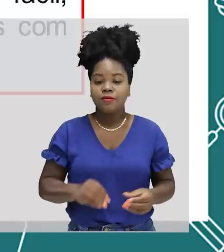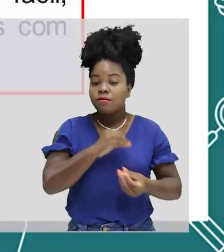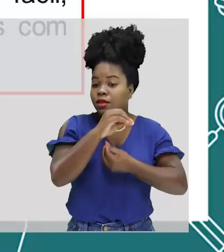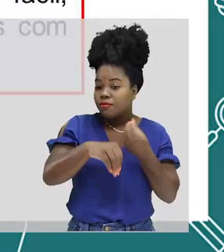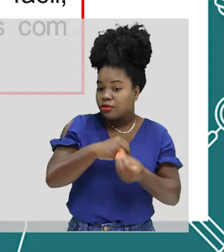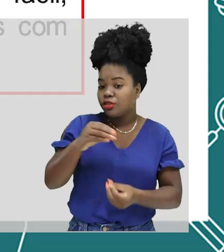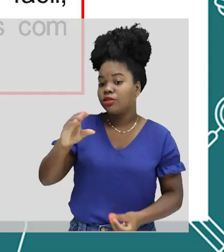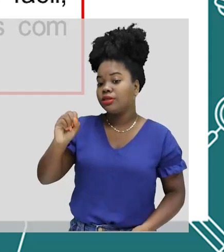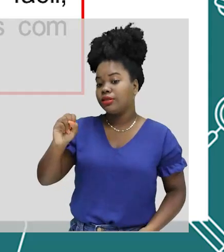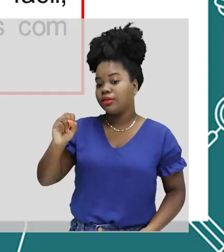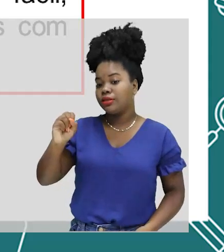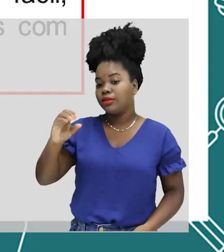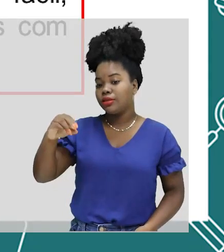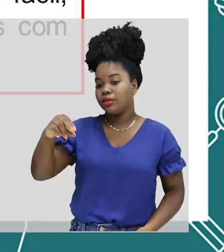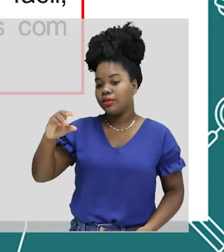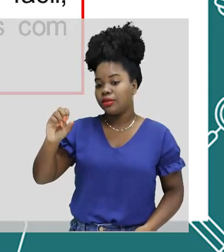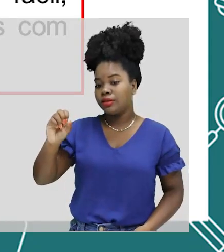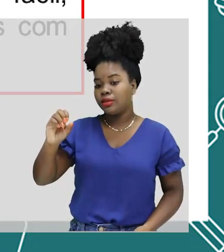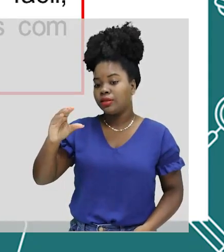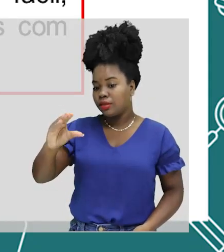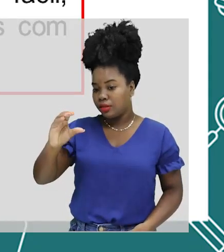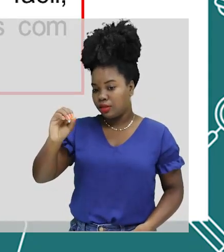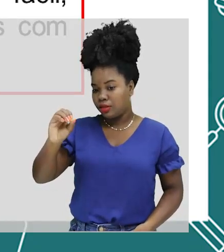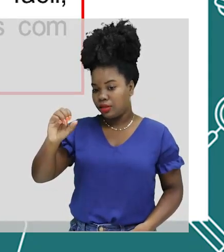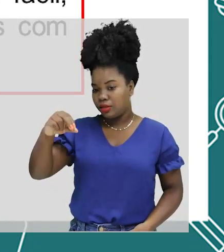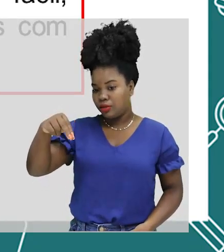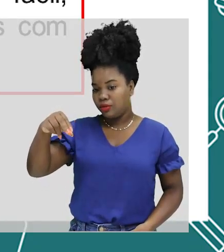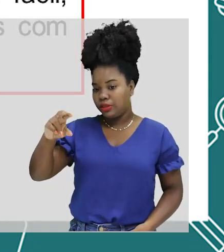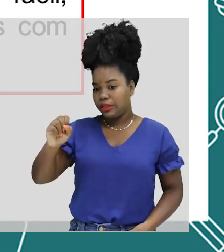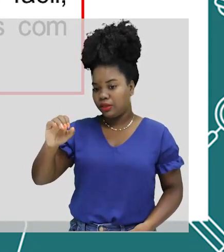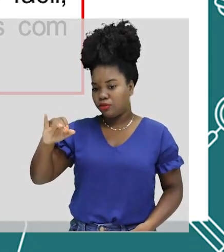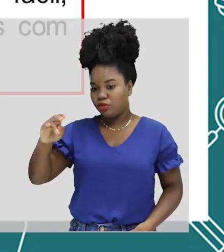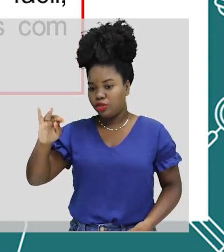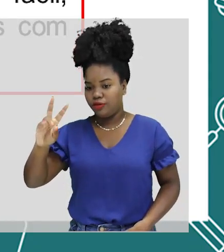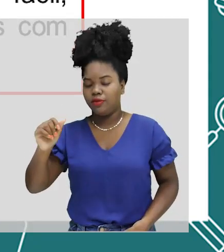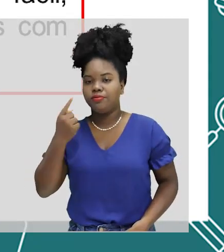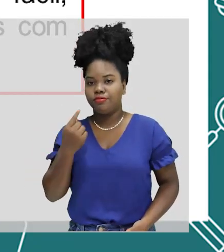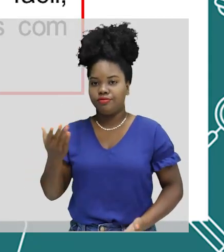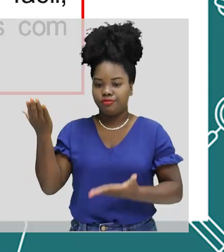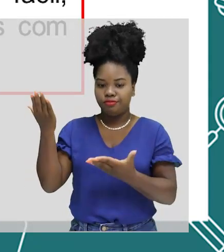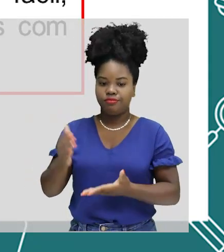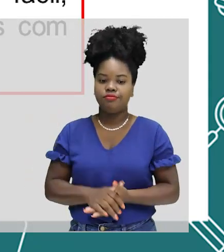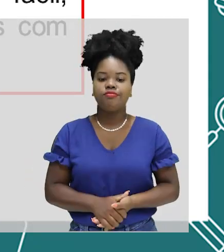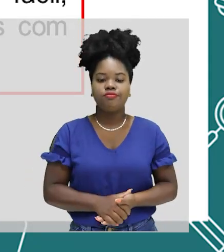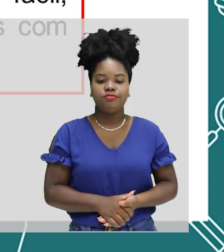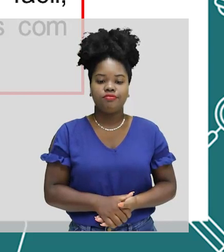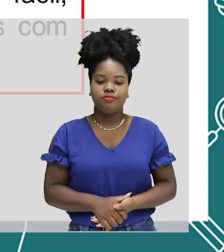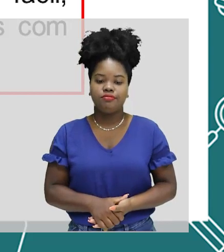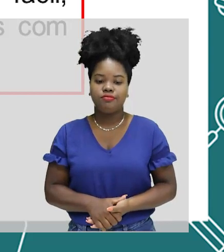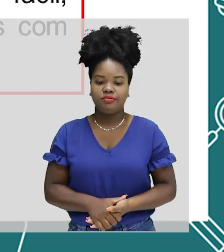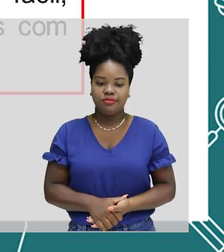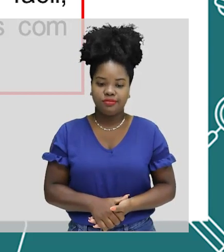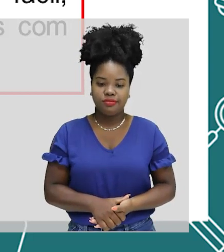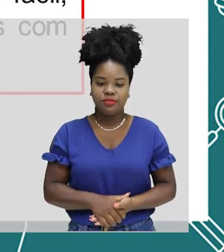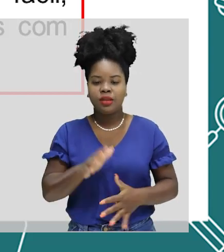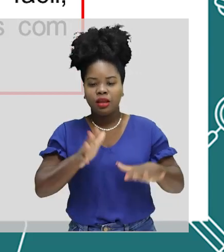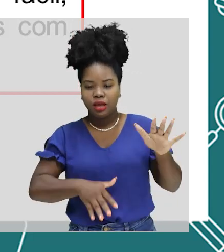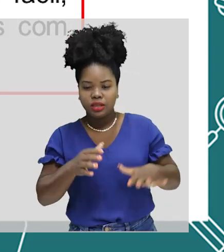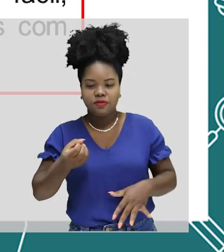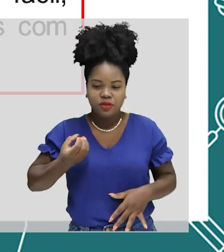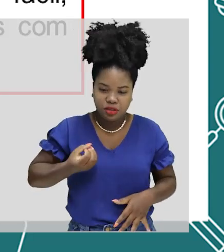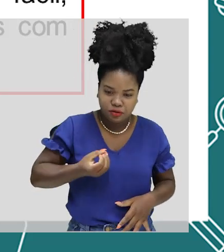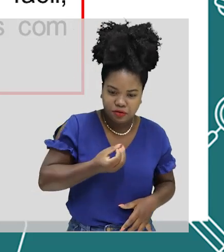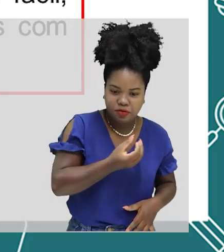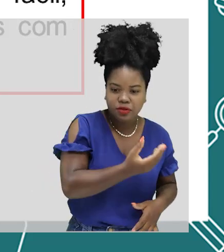Reações consecutivas. Ó, às vezes, nós viajamos em etapas, percorrendo várias cidades até chegar ao